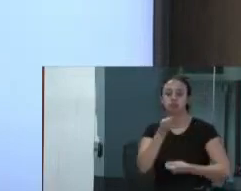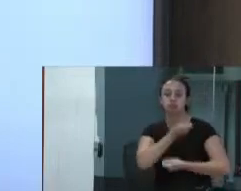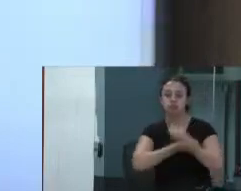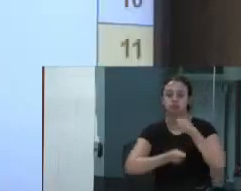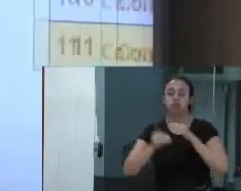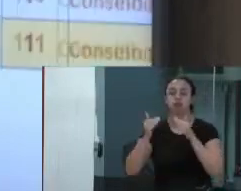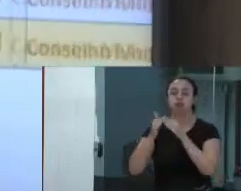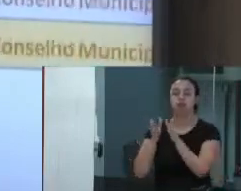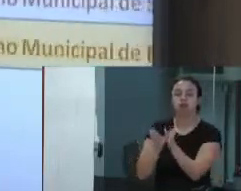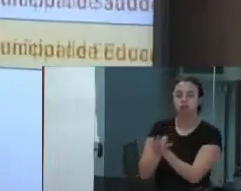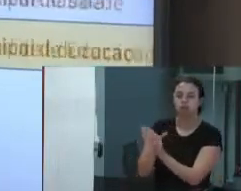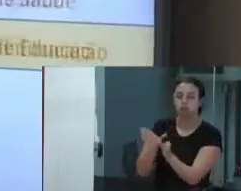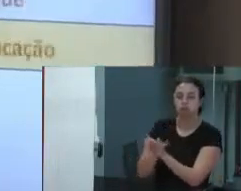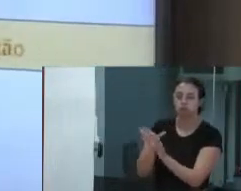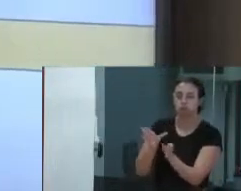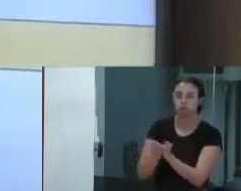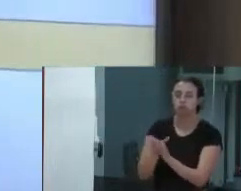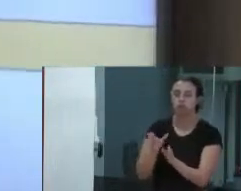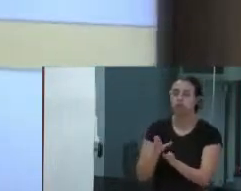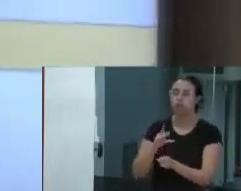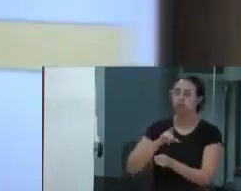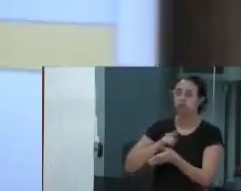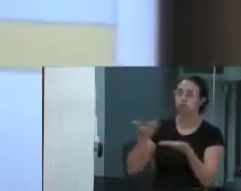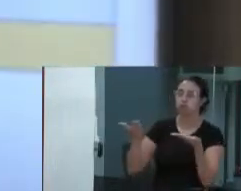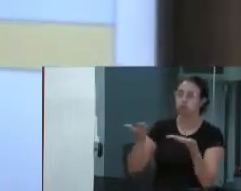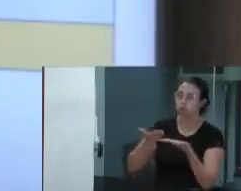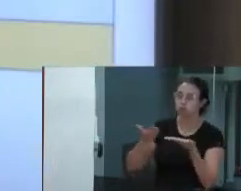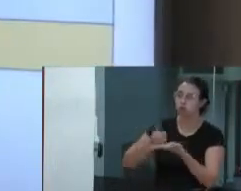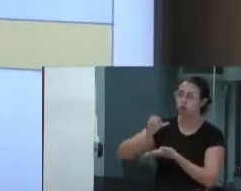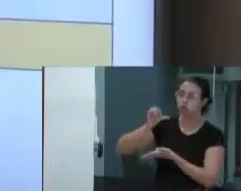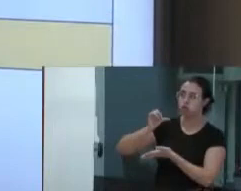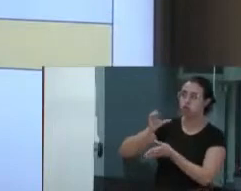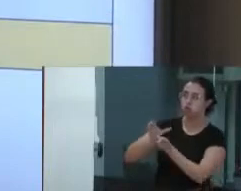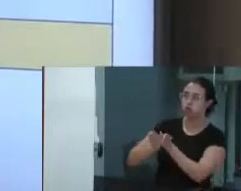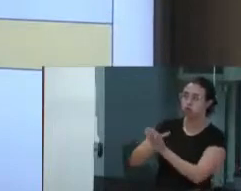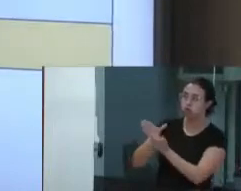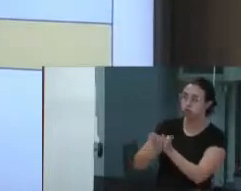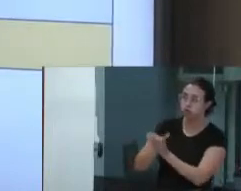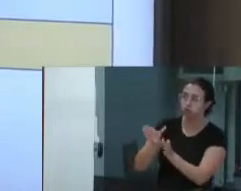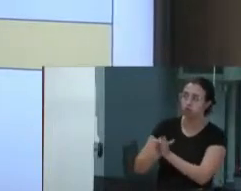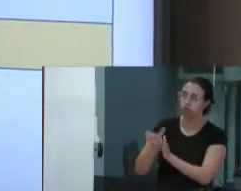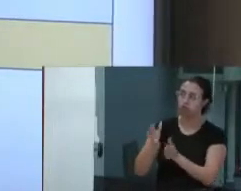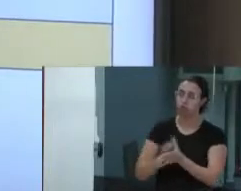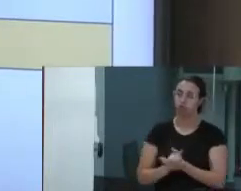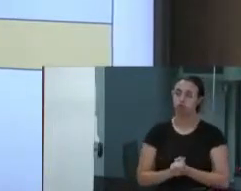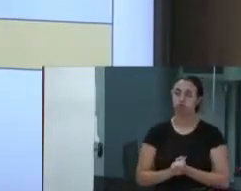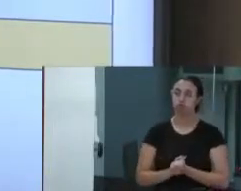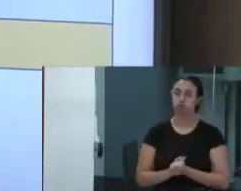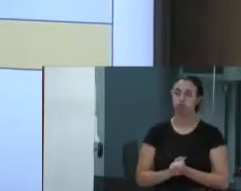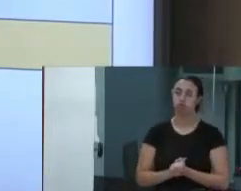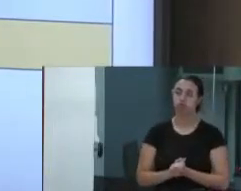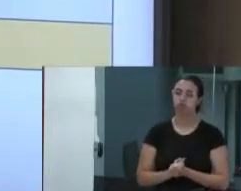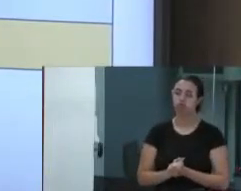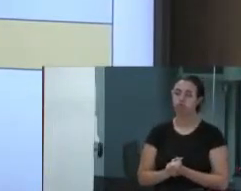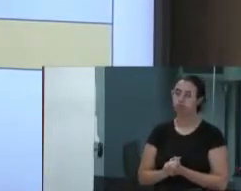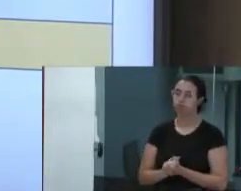Casa dos Conselhos. Então, nós temos hoje, né, 9 conselhos afins da política de assistência que estão sobre a